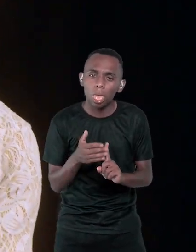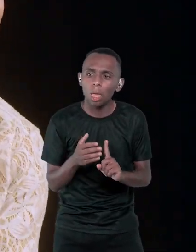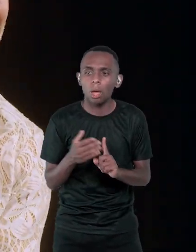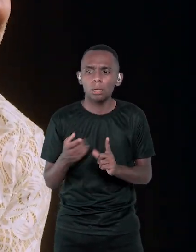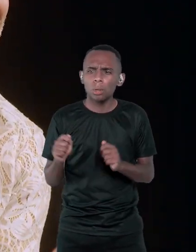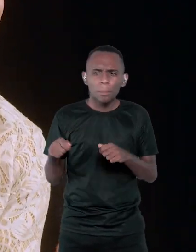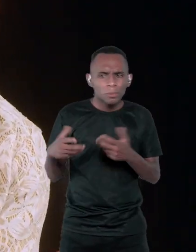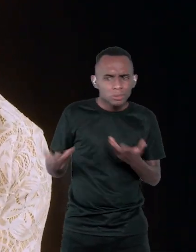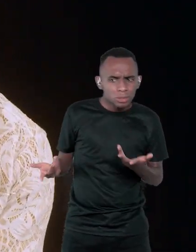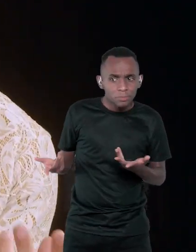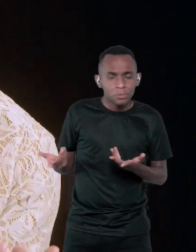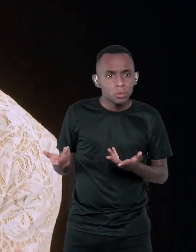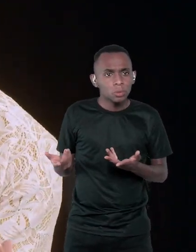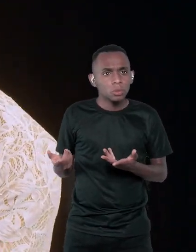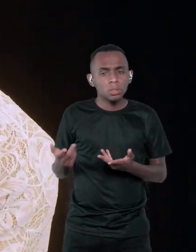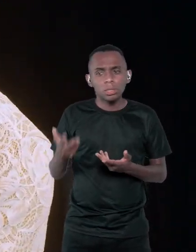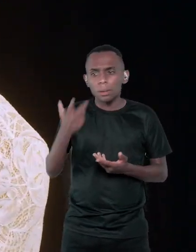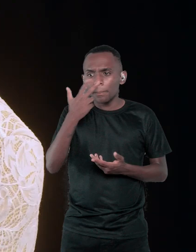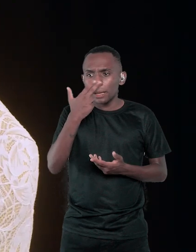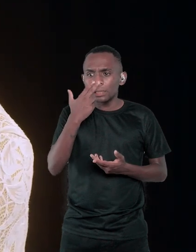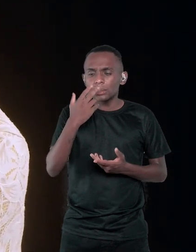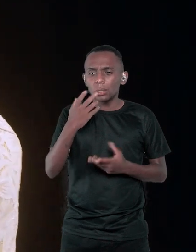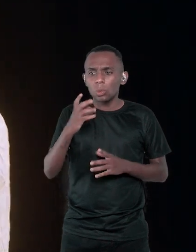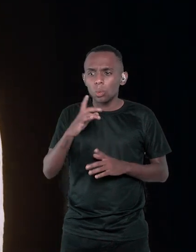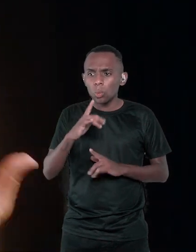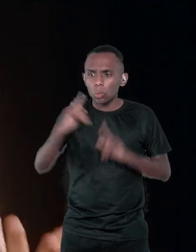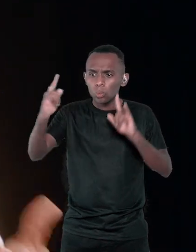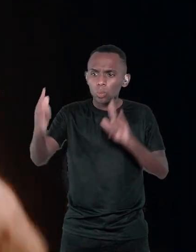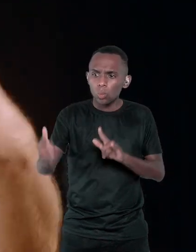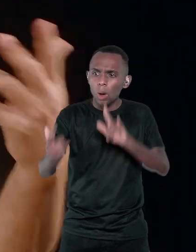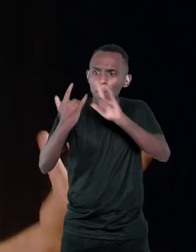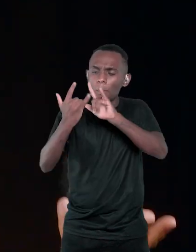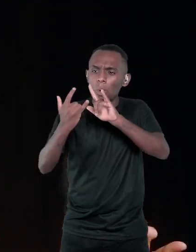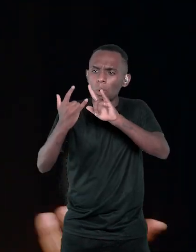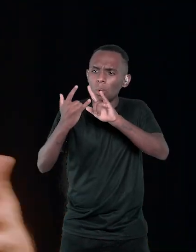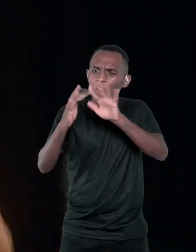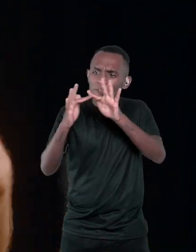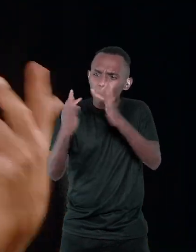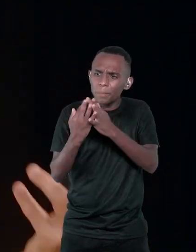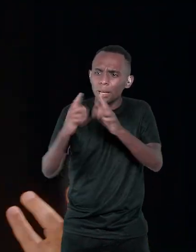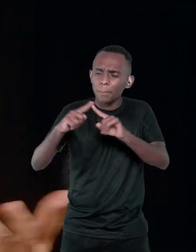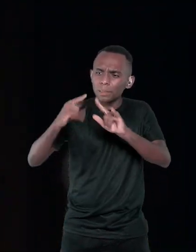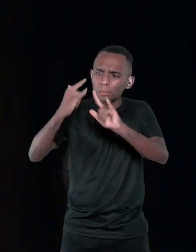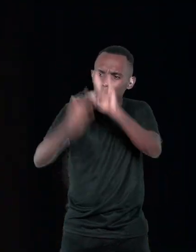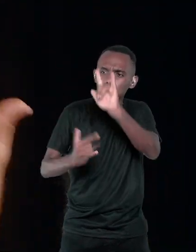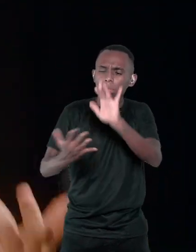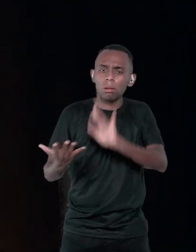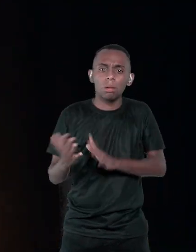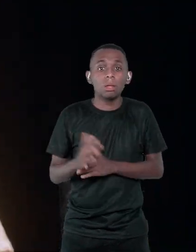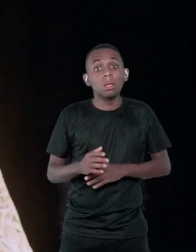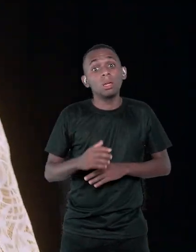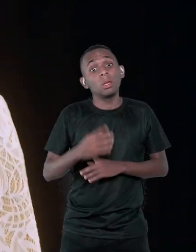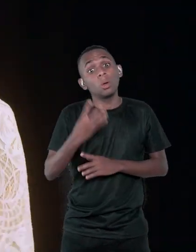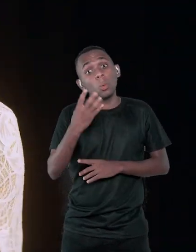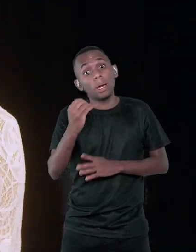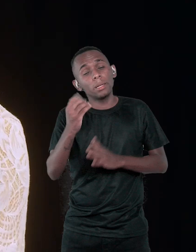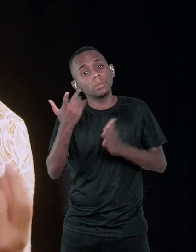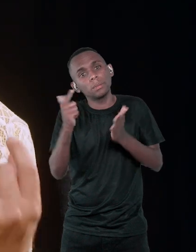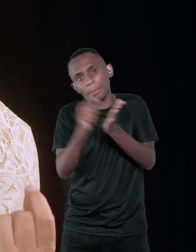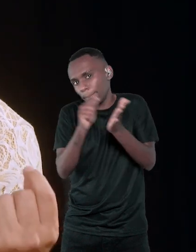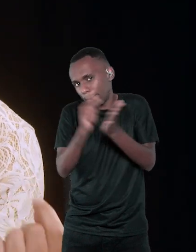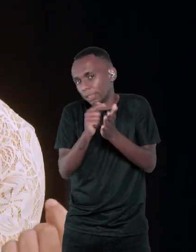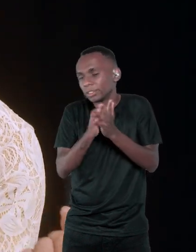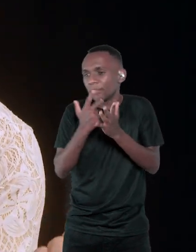que quebra o amor de um pai com uma filha? É claro que a gente não é tão simples a resposta. Ele gasta pelo menos 40 páginas falando disso.